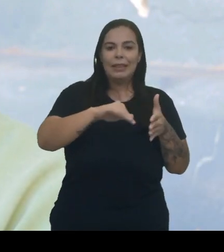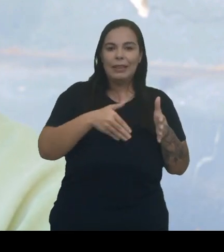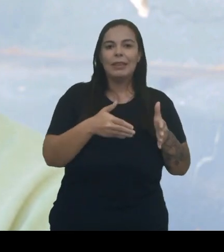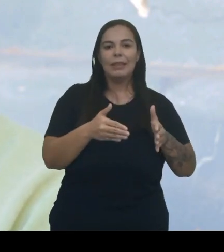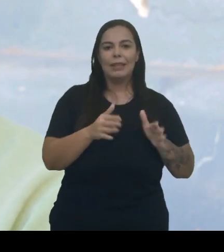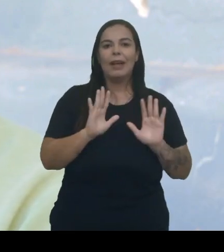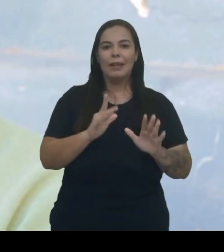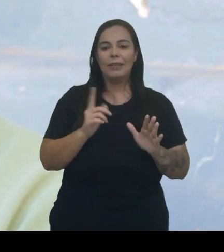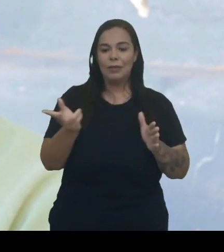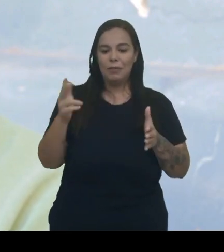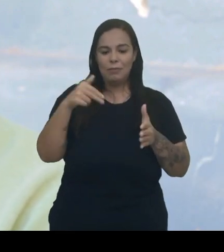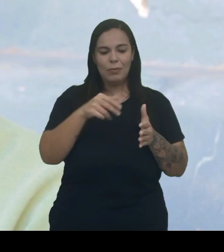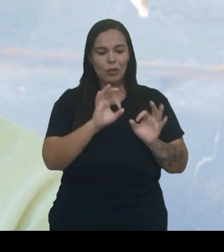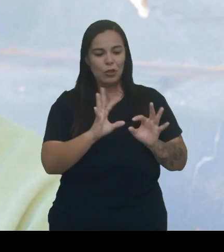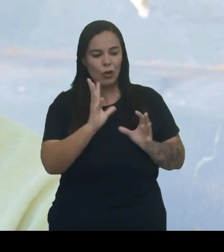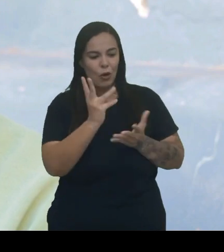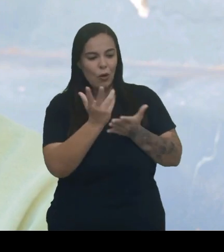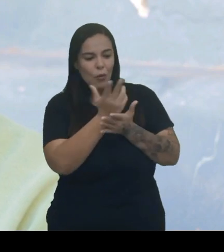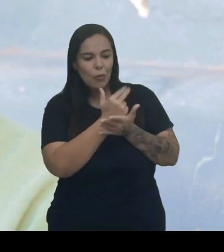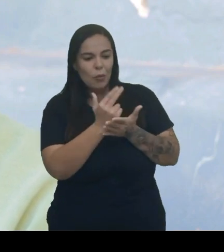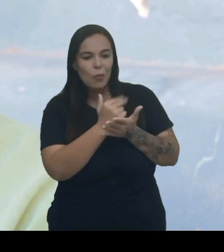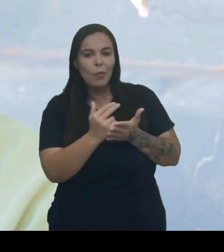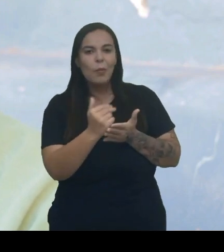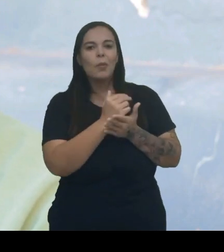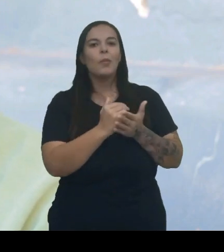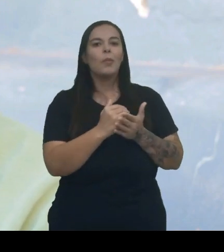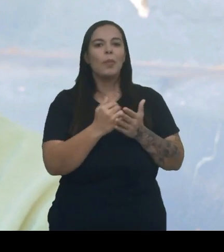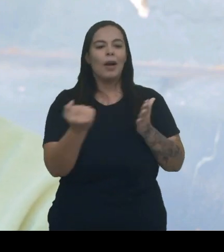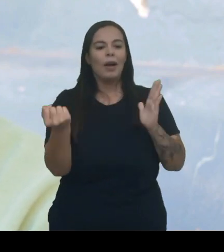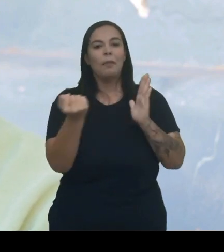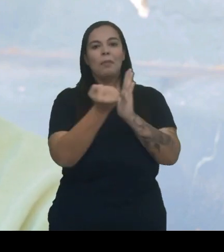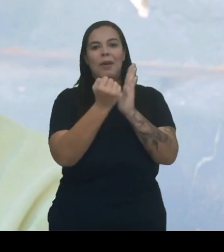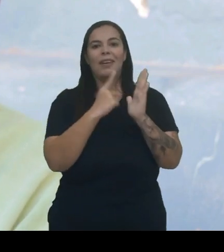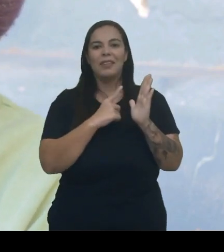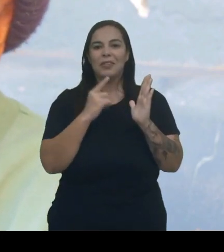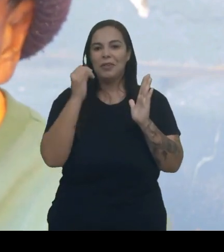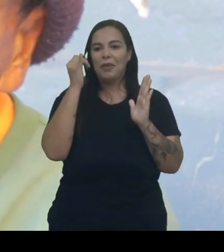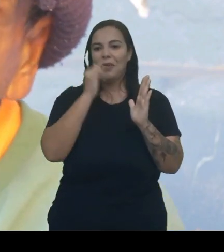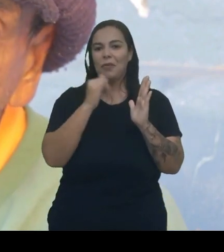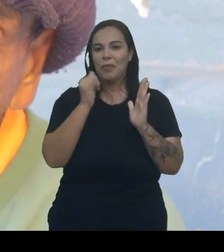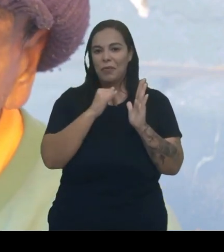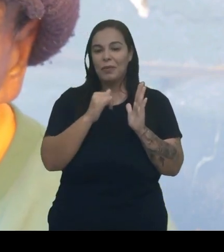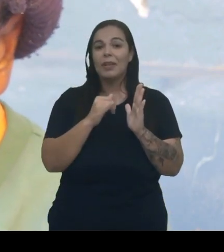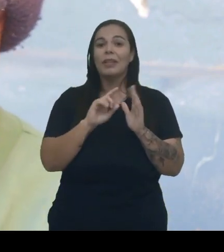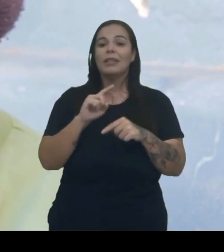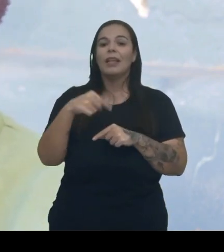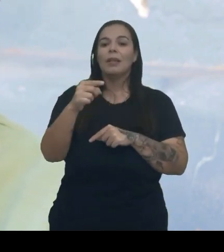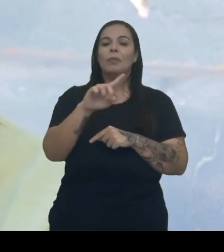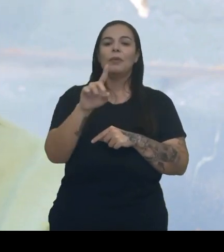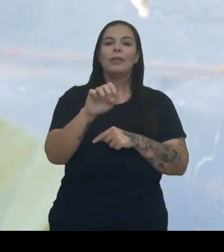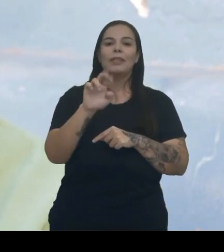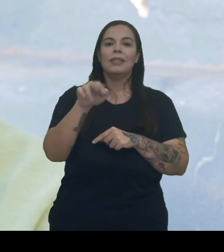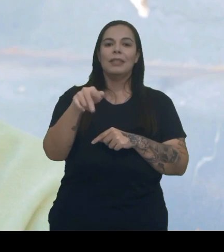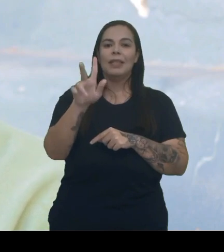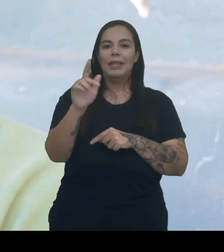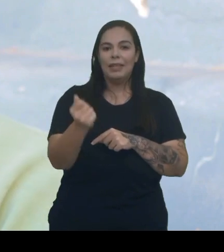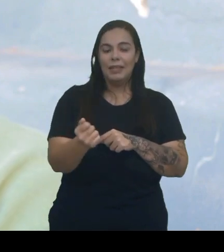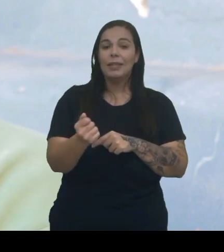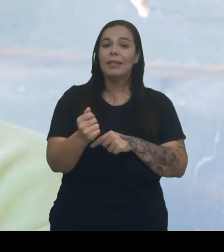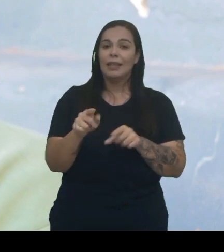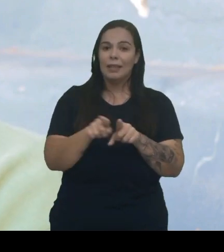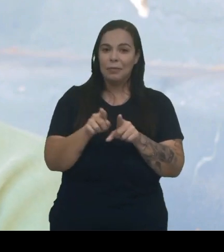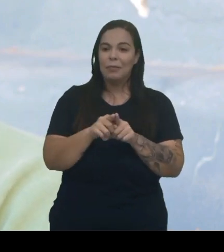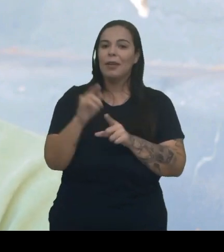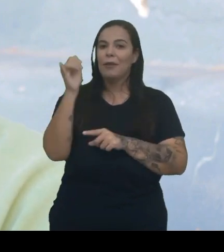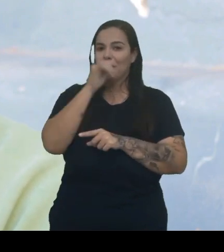ela só andava pintadinha, só andava com o escudo do Fluminense. Aí depois veio Zequinha, essa que você viu do escudo do Fluminense foi Zequinha, era